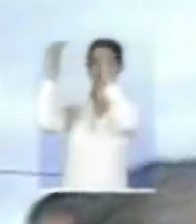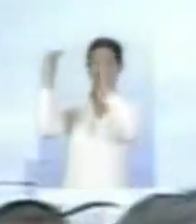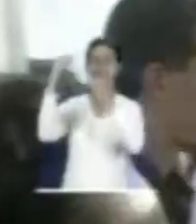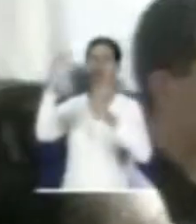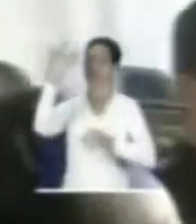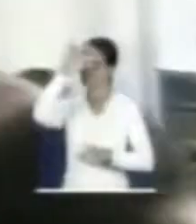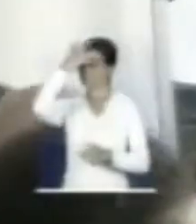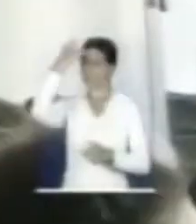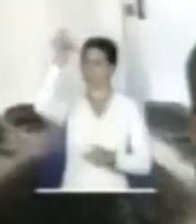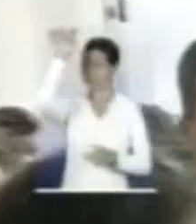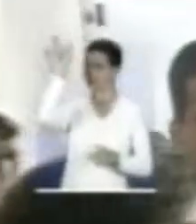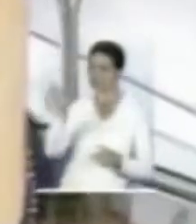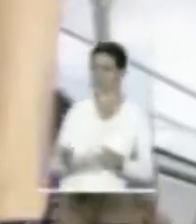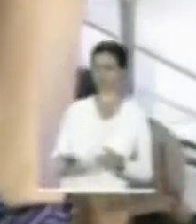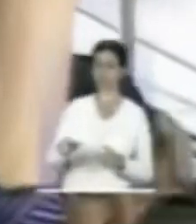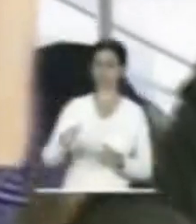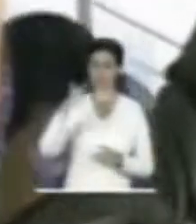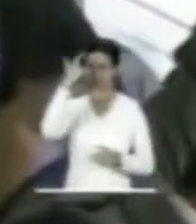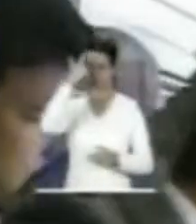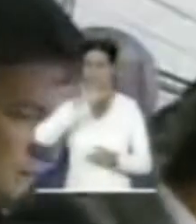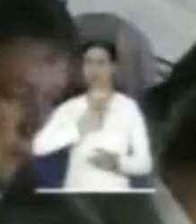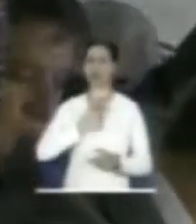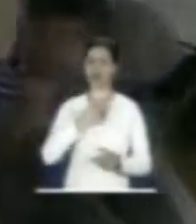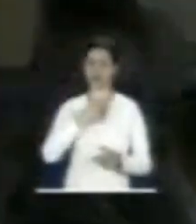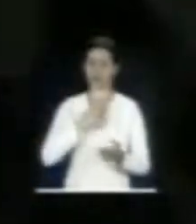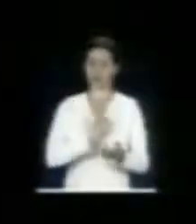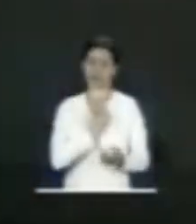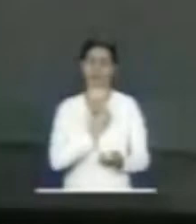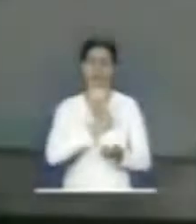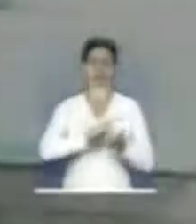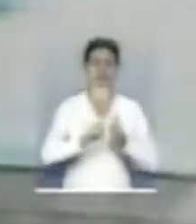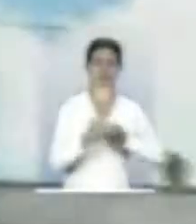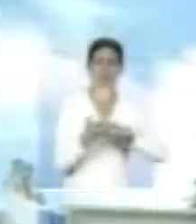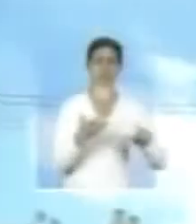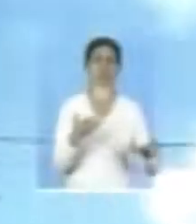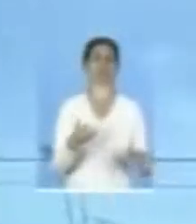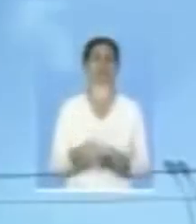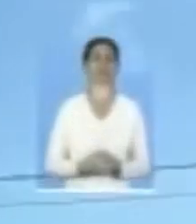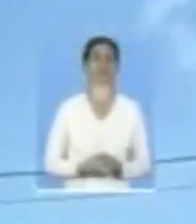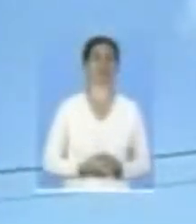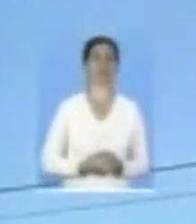governante sério. Um homem que tem uma história de vida limpa.